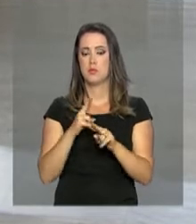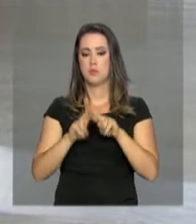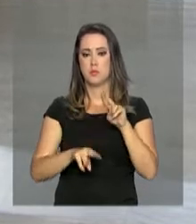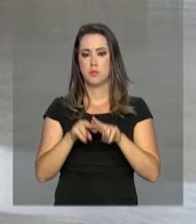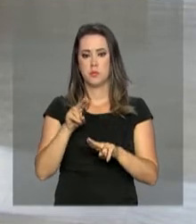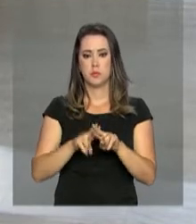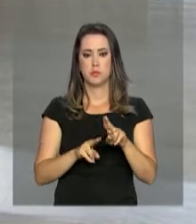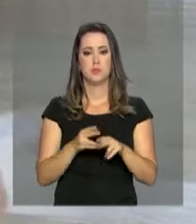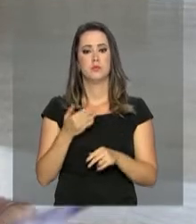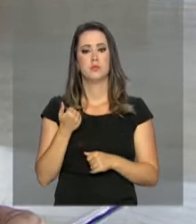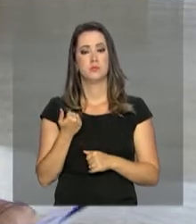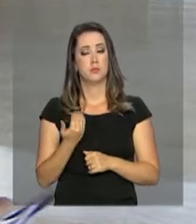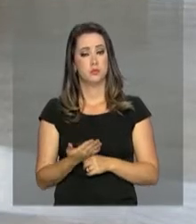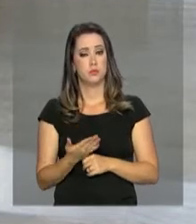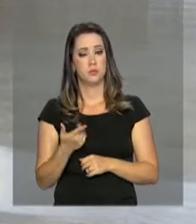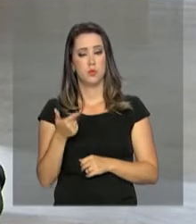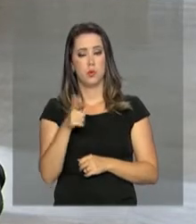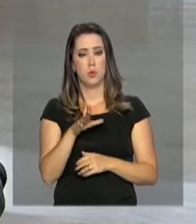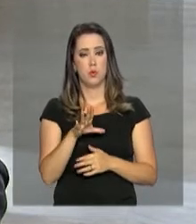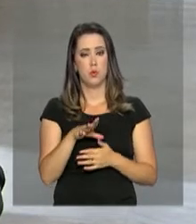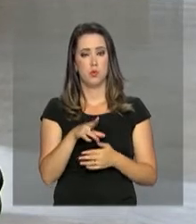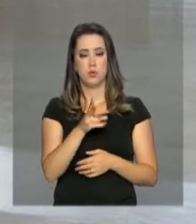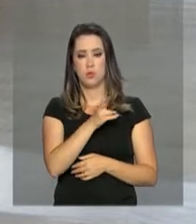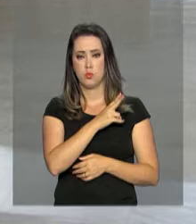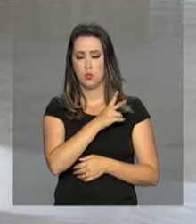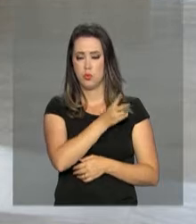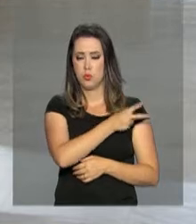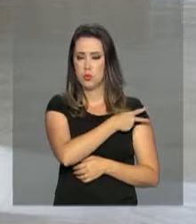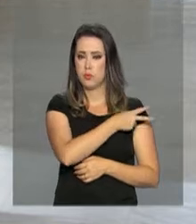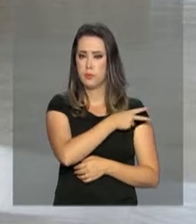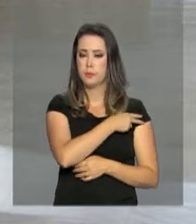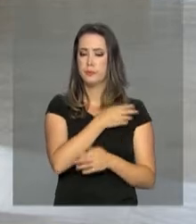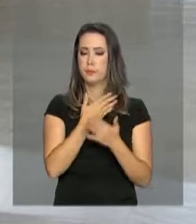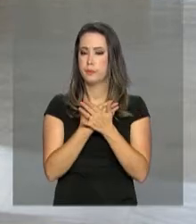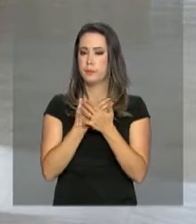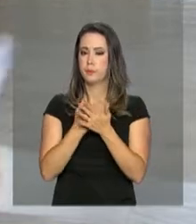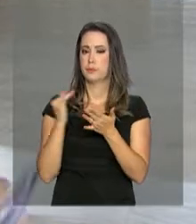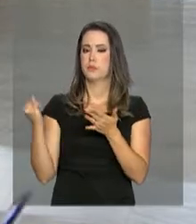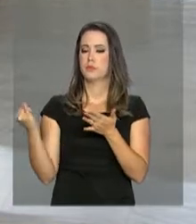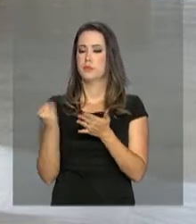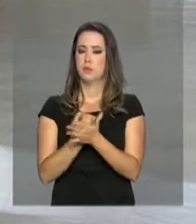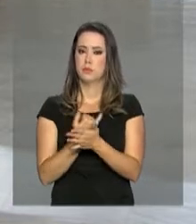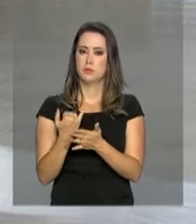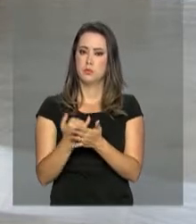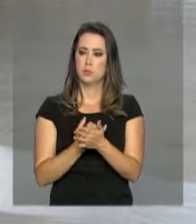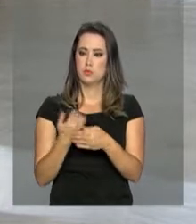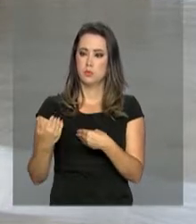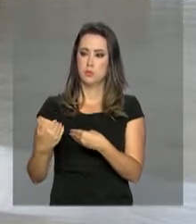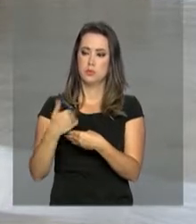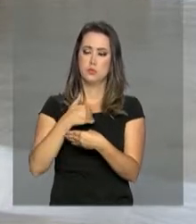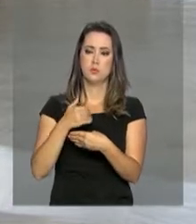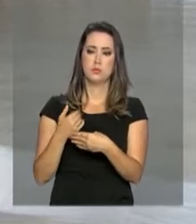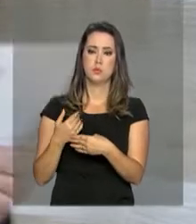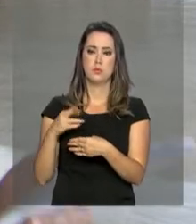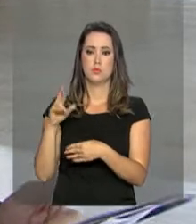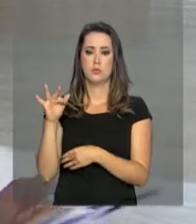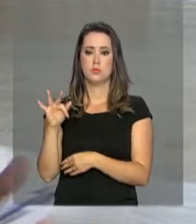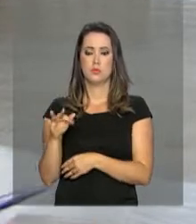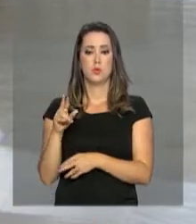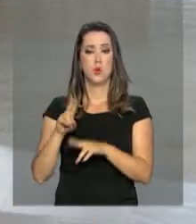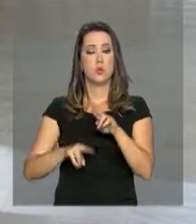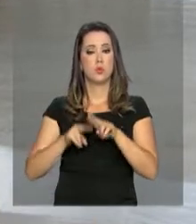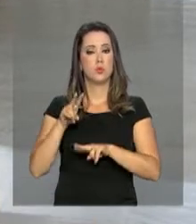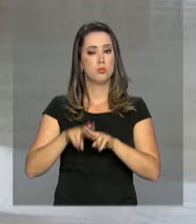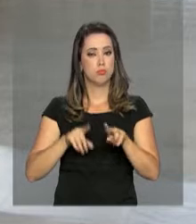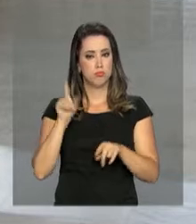Segundo Claudemir Malaquias, chefe do Centro de Estudos Tributários e Aduaneiros da Receita Federal, junho